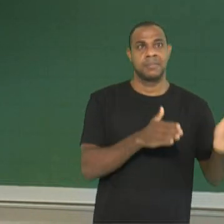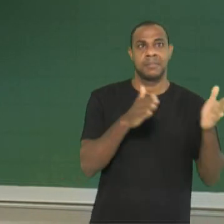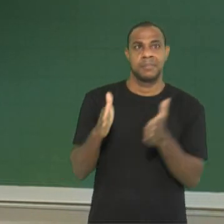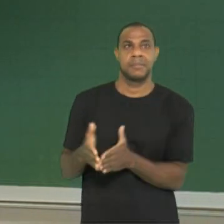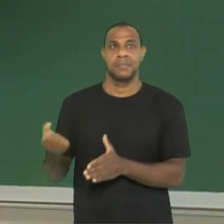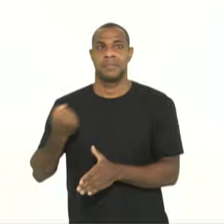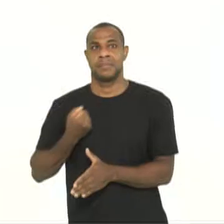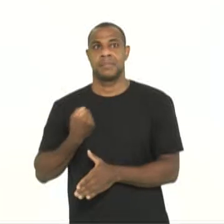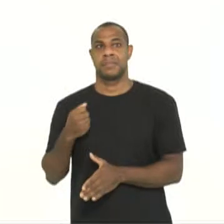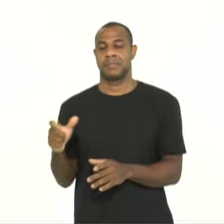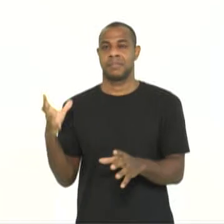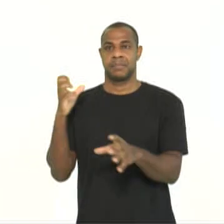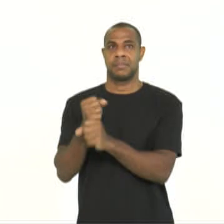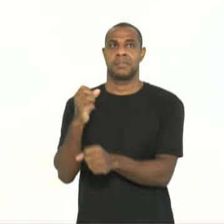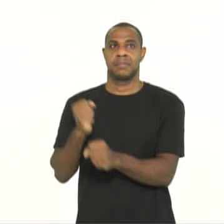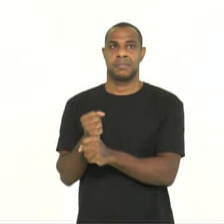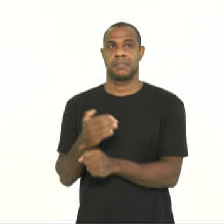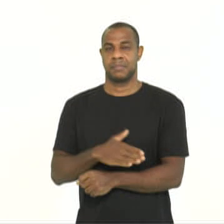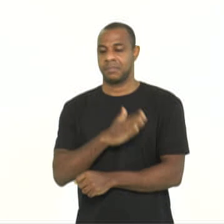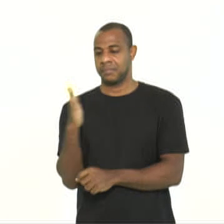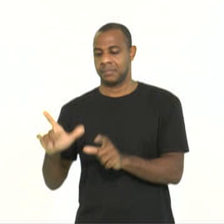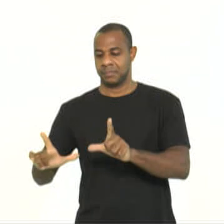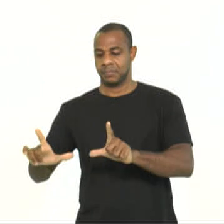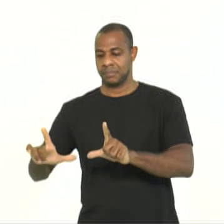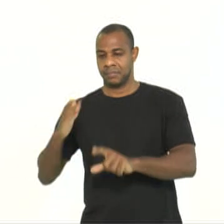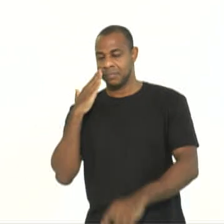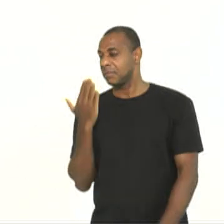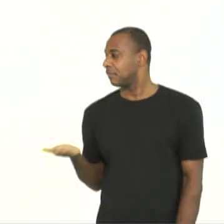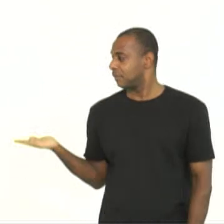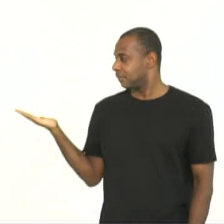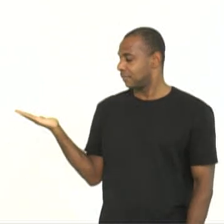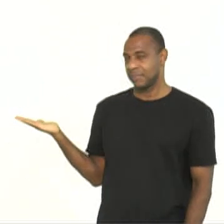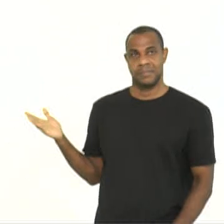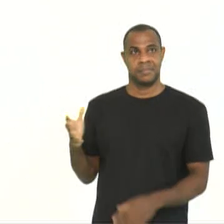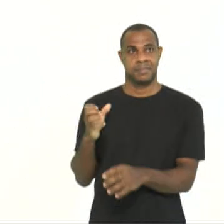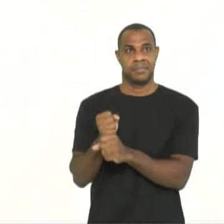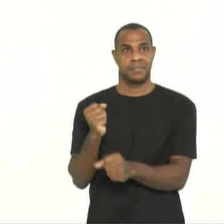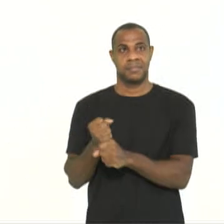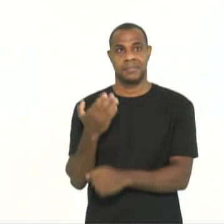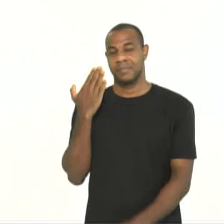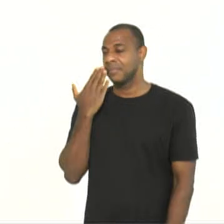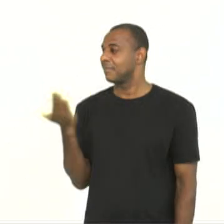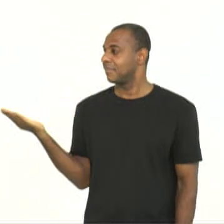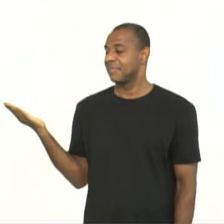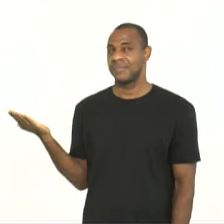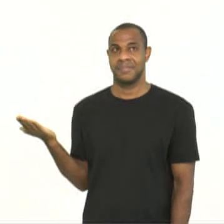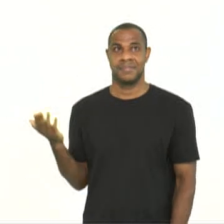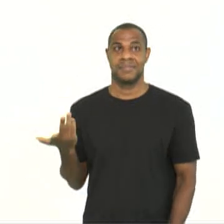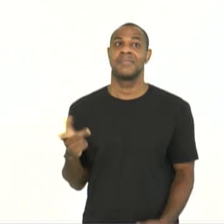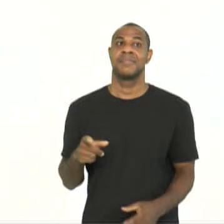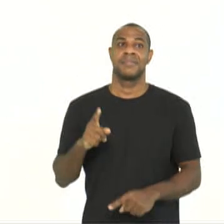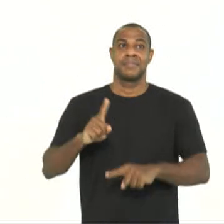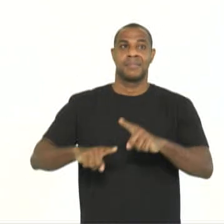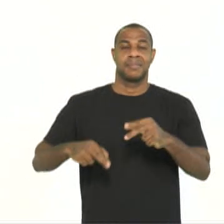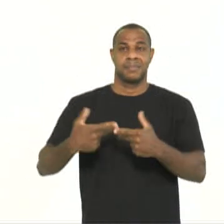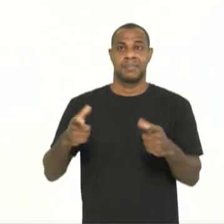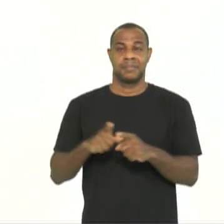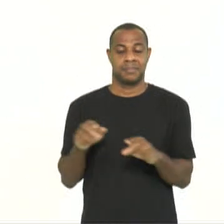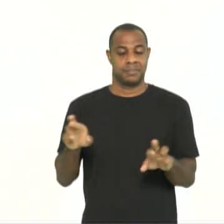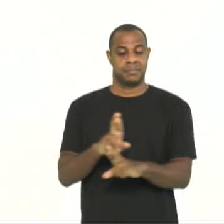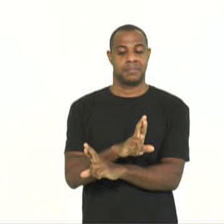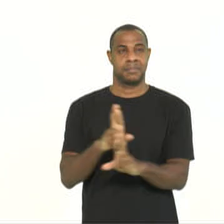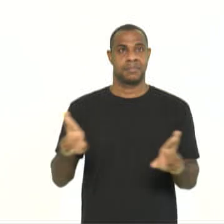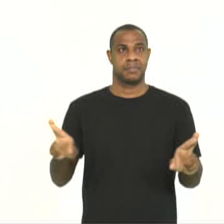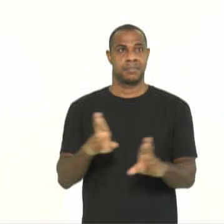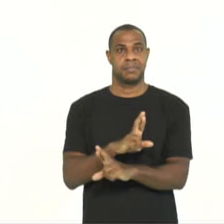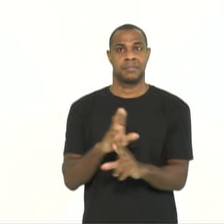você pode ver do lado direito da sua tela. Então, nós estamos falando de ferramentas que vão relacionar